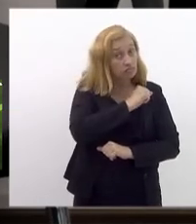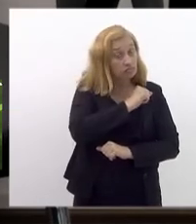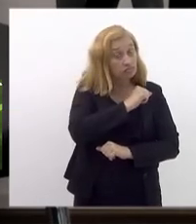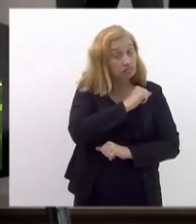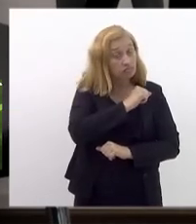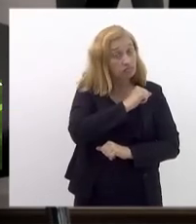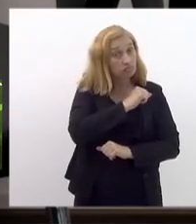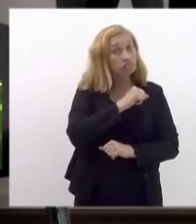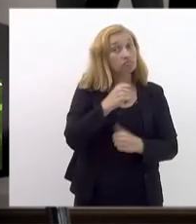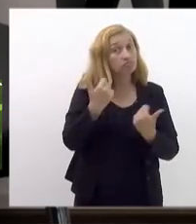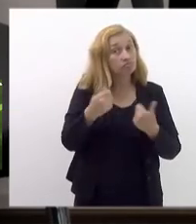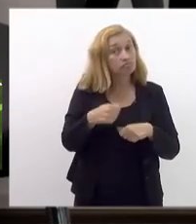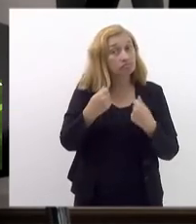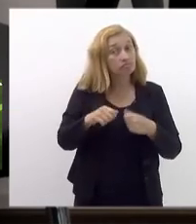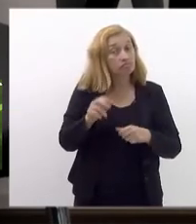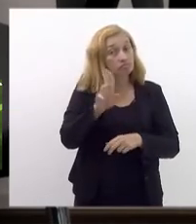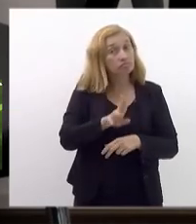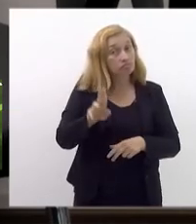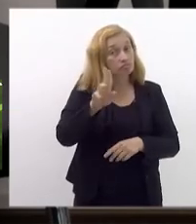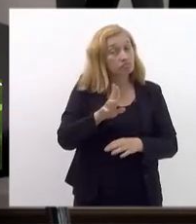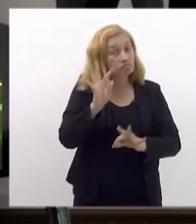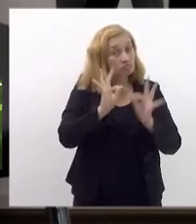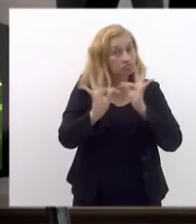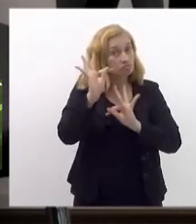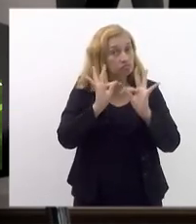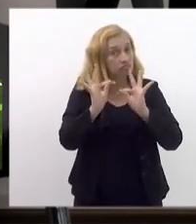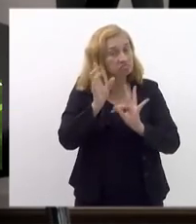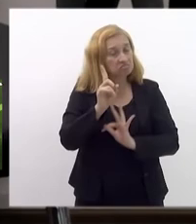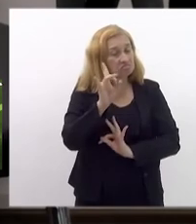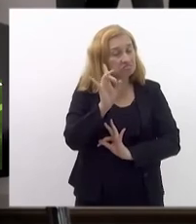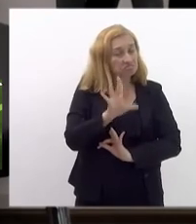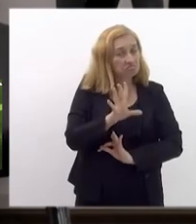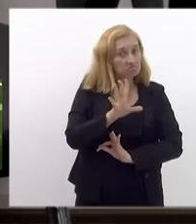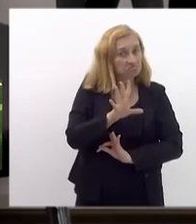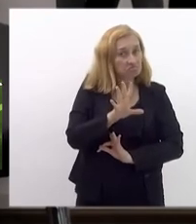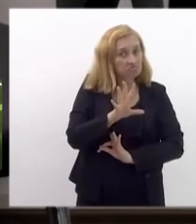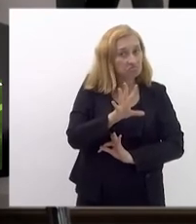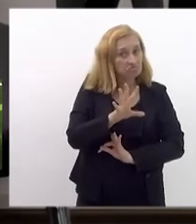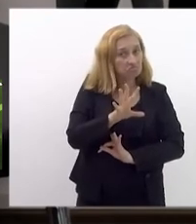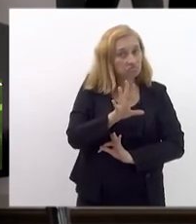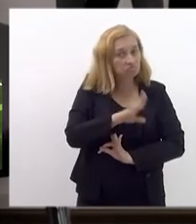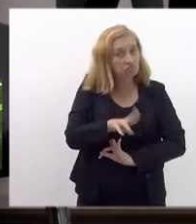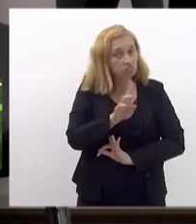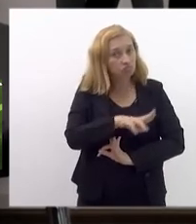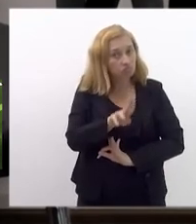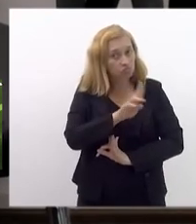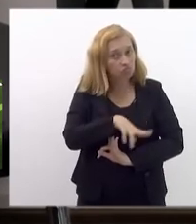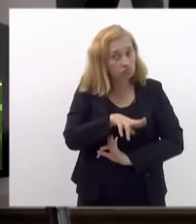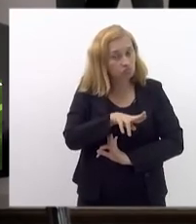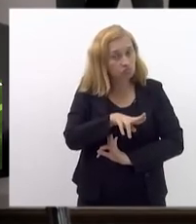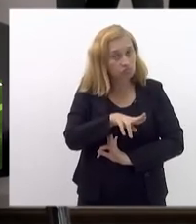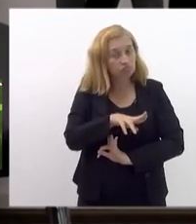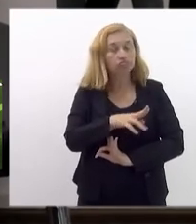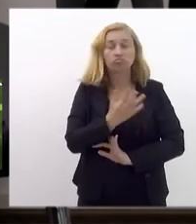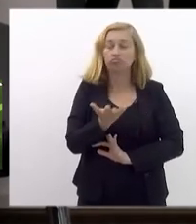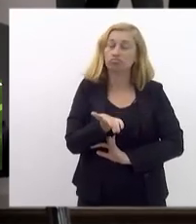isso, precisamos usar as tecnologias e não só utilizar os pacotes,